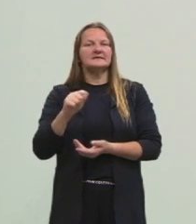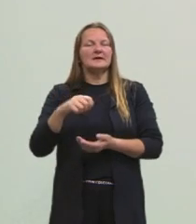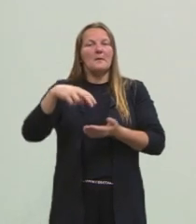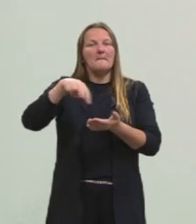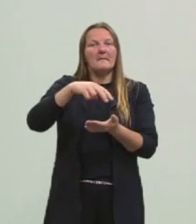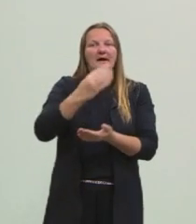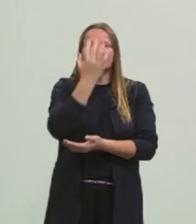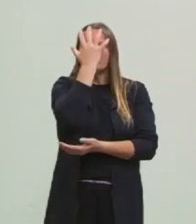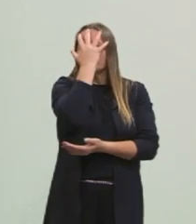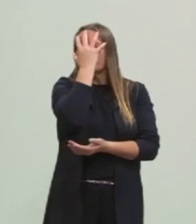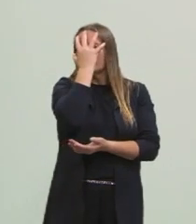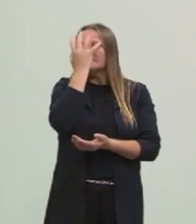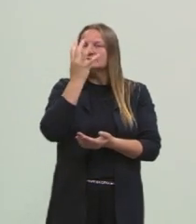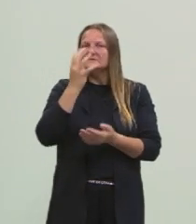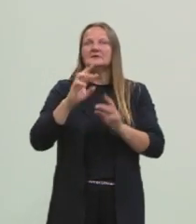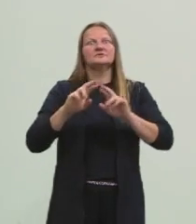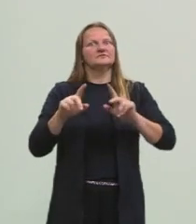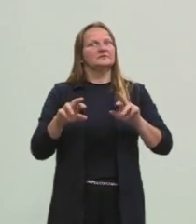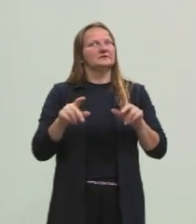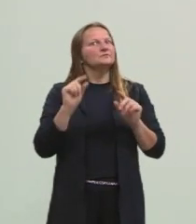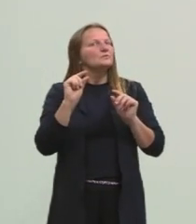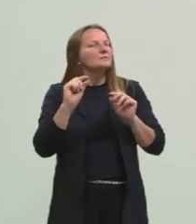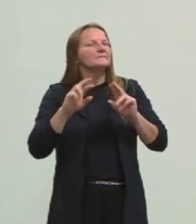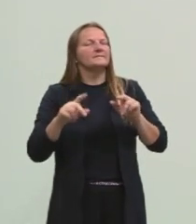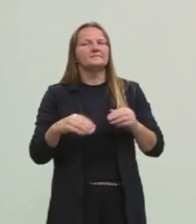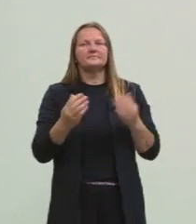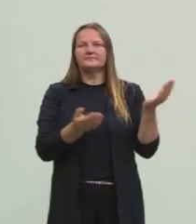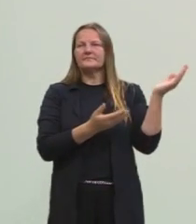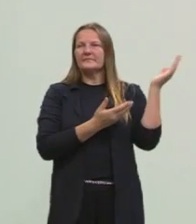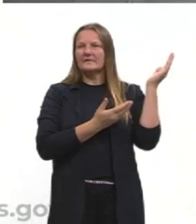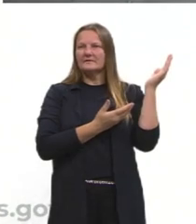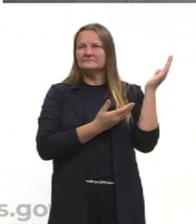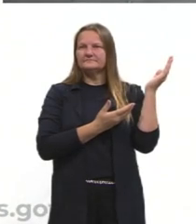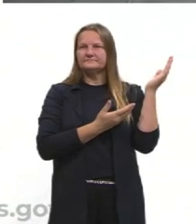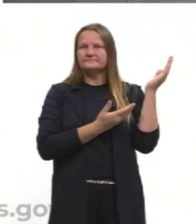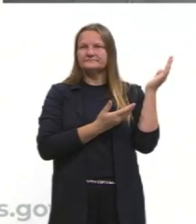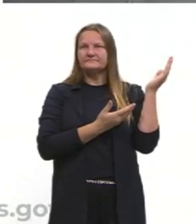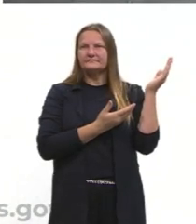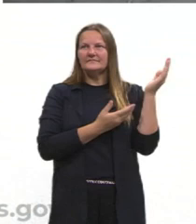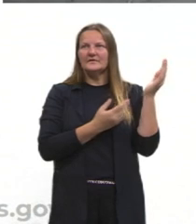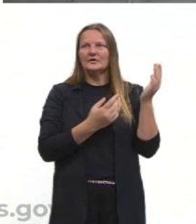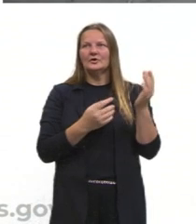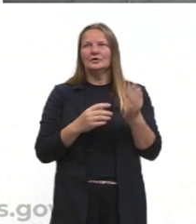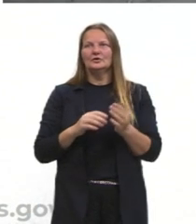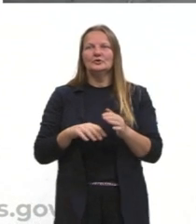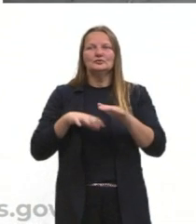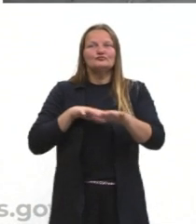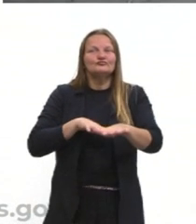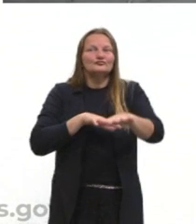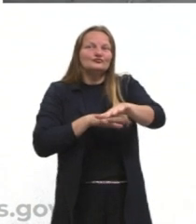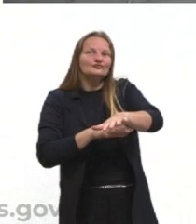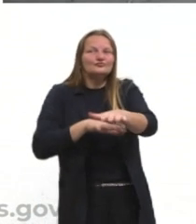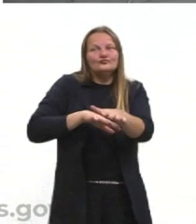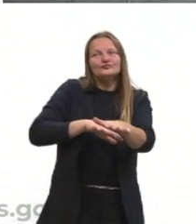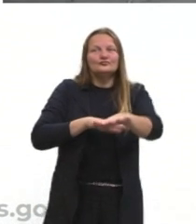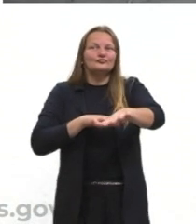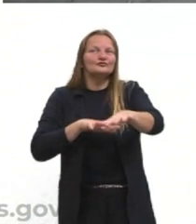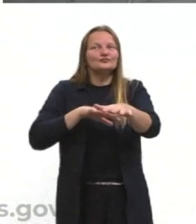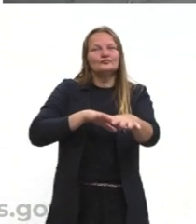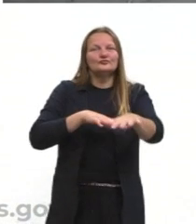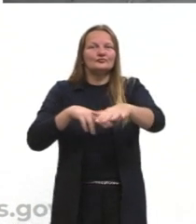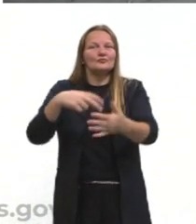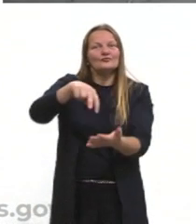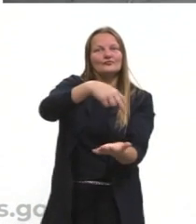eu vou mostrar no próximo slide aqui as marchinhas de carnaval né então no início do século 20 começa